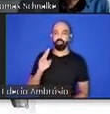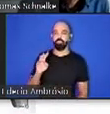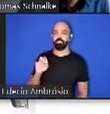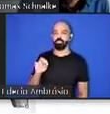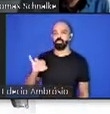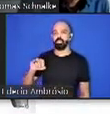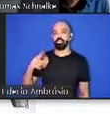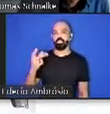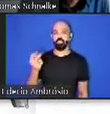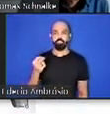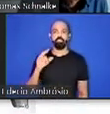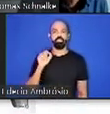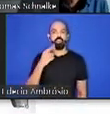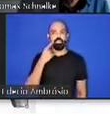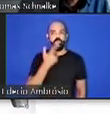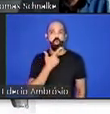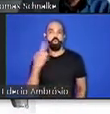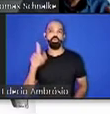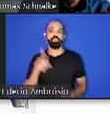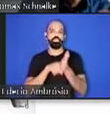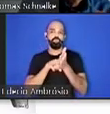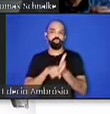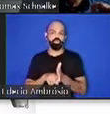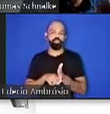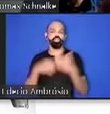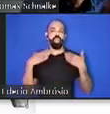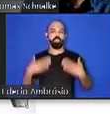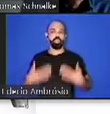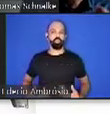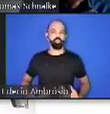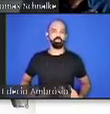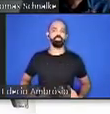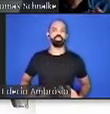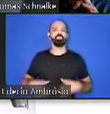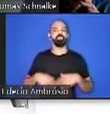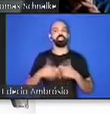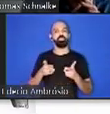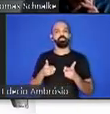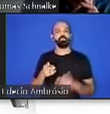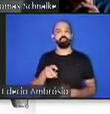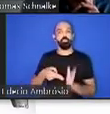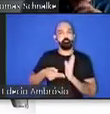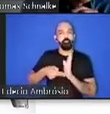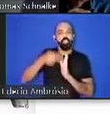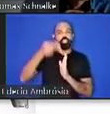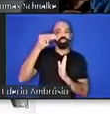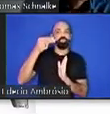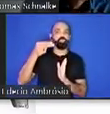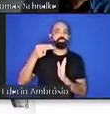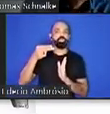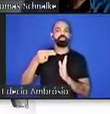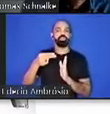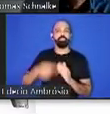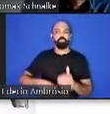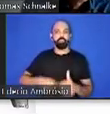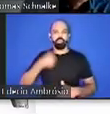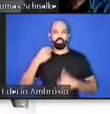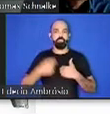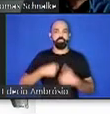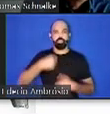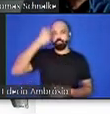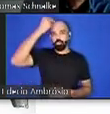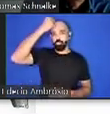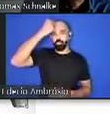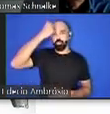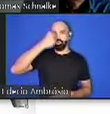da anatomia seguindo o bisturi de dissecação de cima para baixo, por assim dizer,